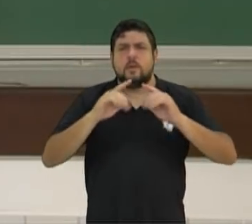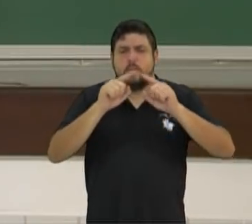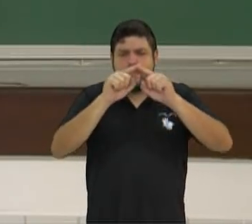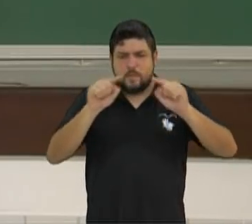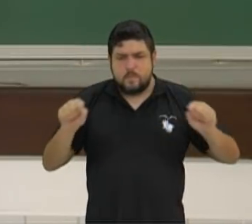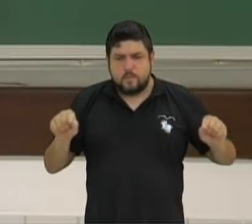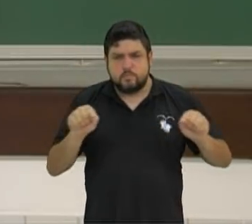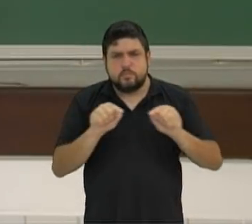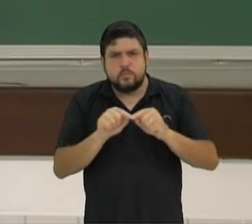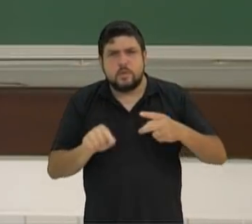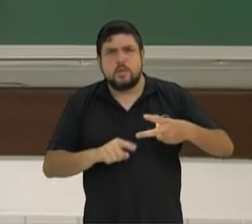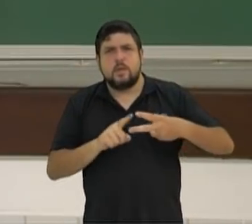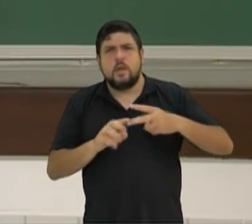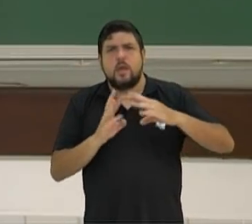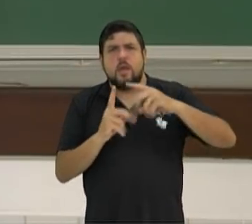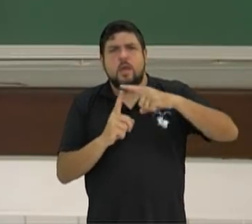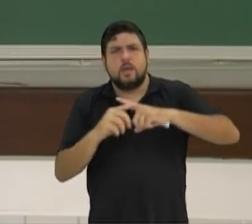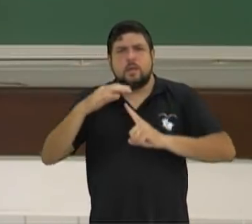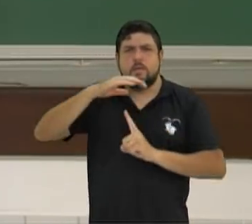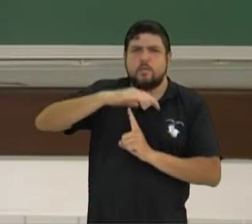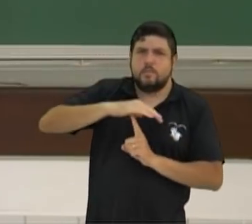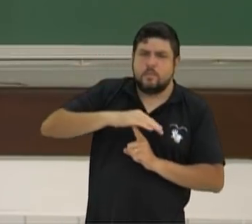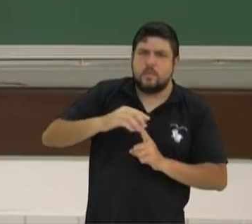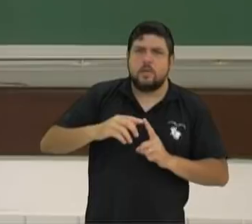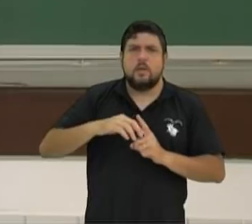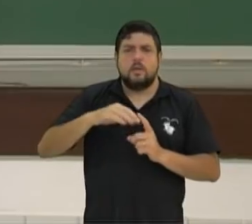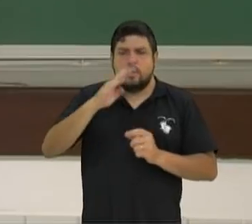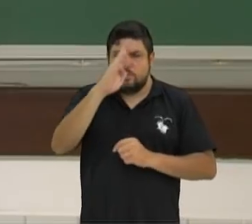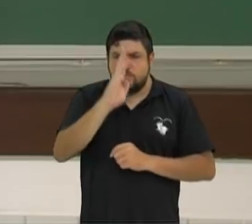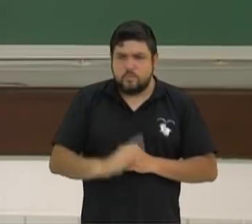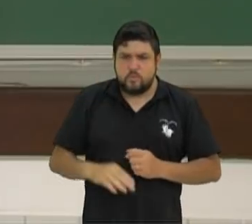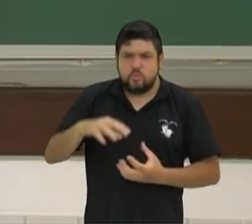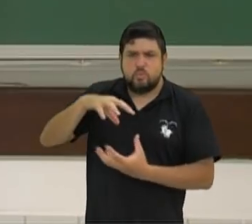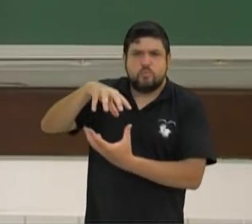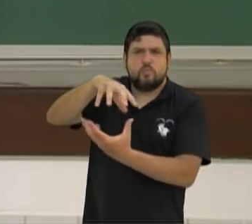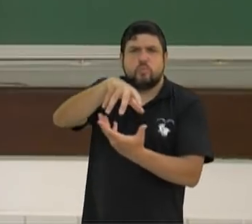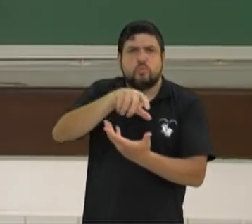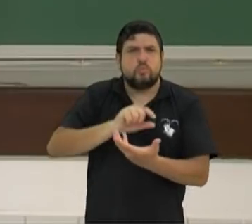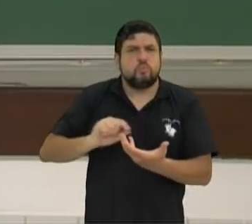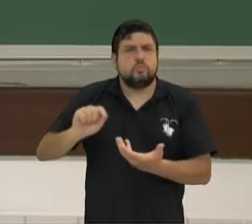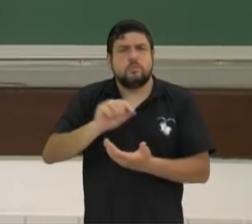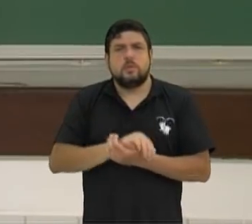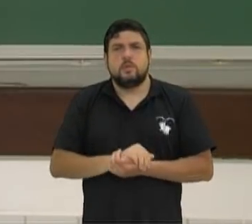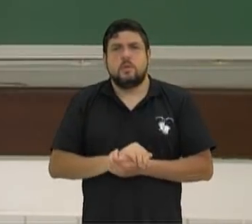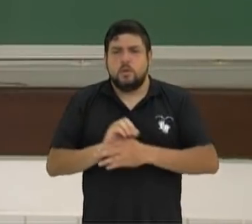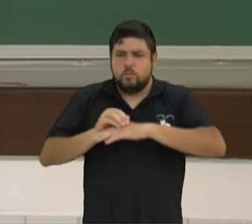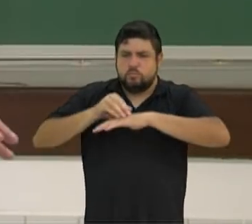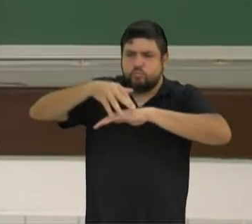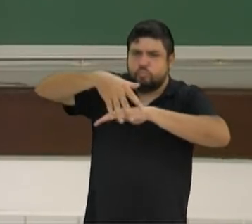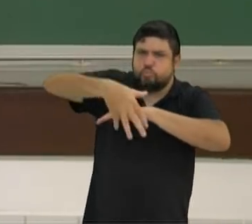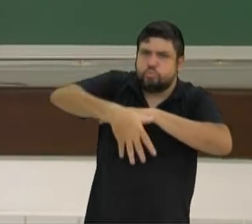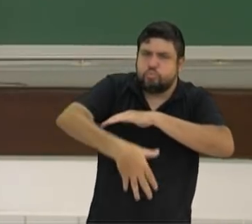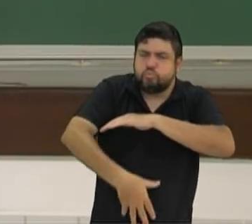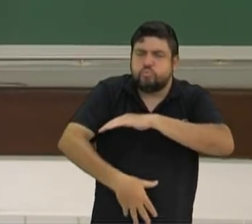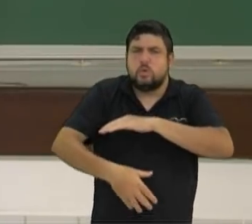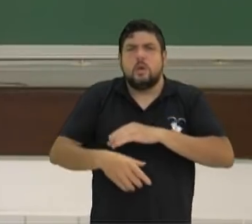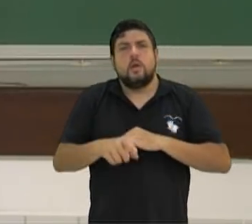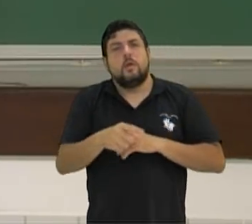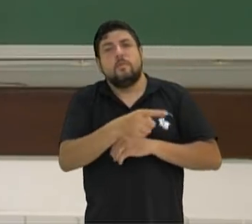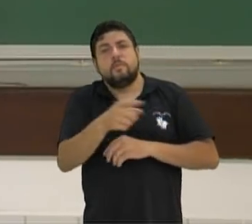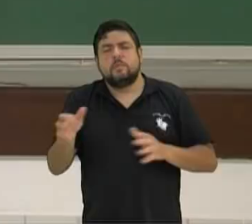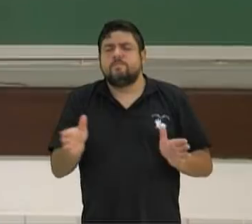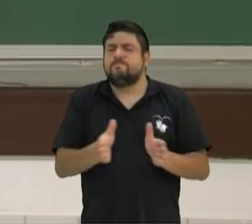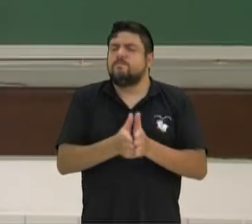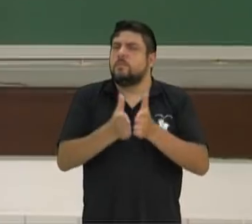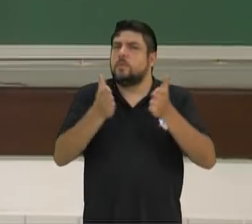de todo o Paraná, do Brasil e do mundo, templo Bahá'í, cachoeiras, vocês foram maravilhosos na Semana